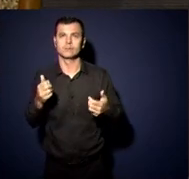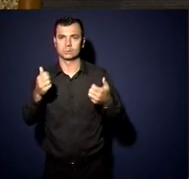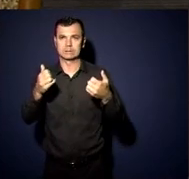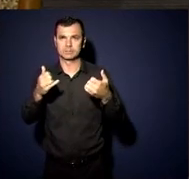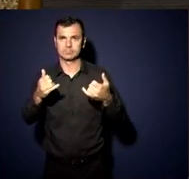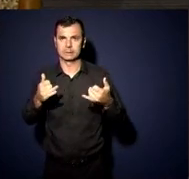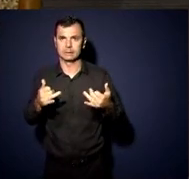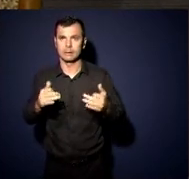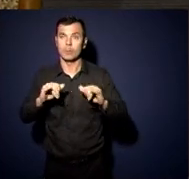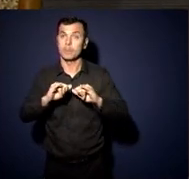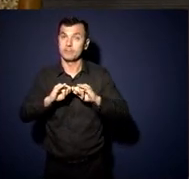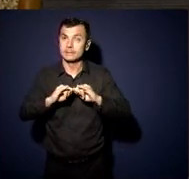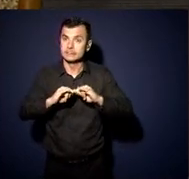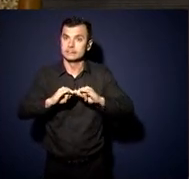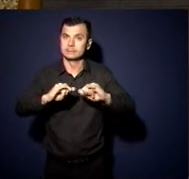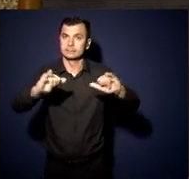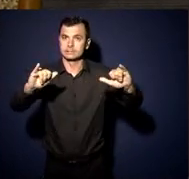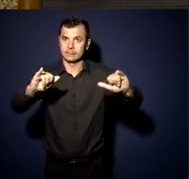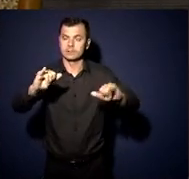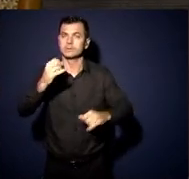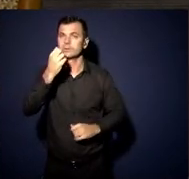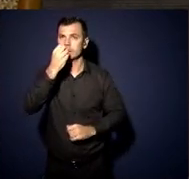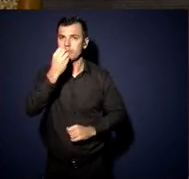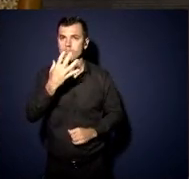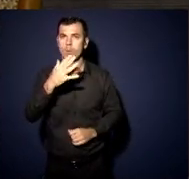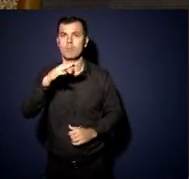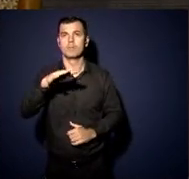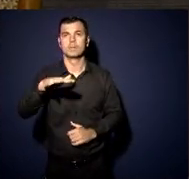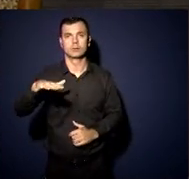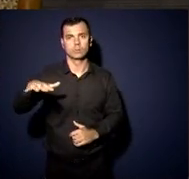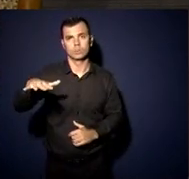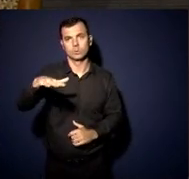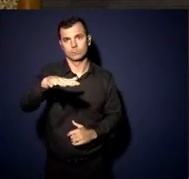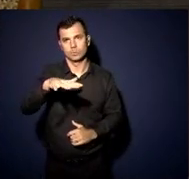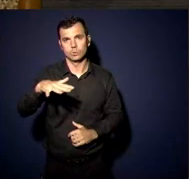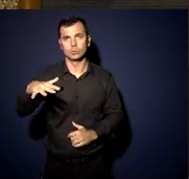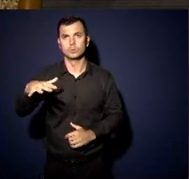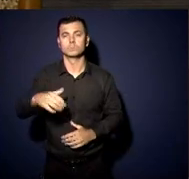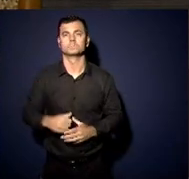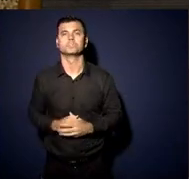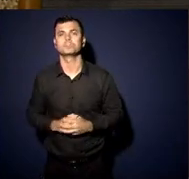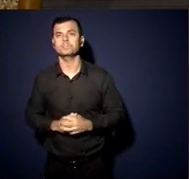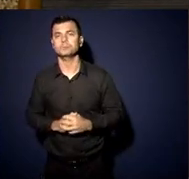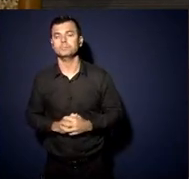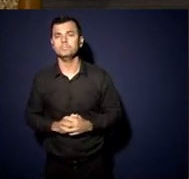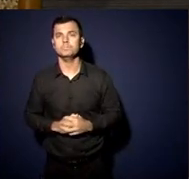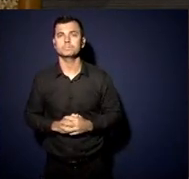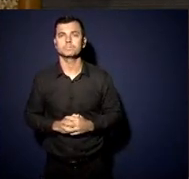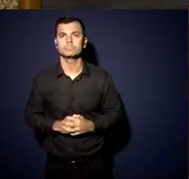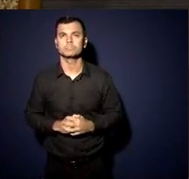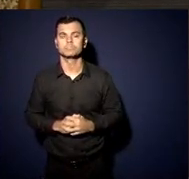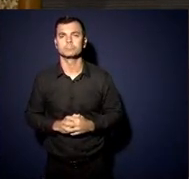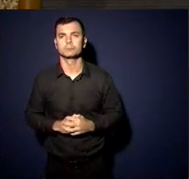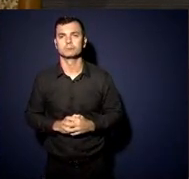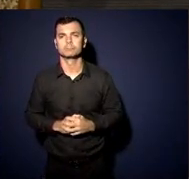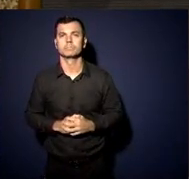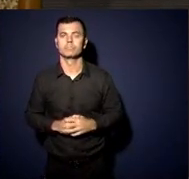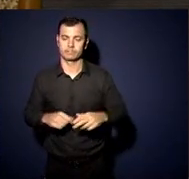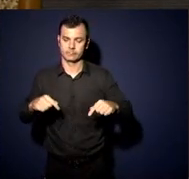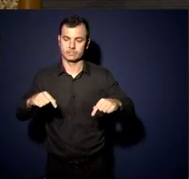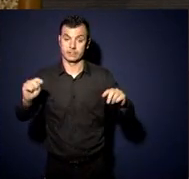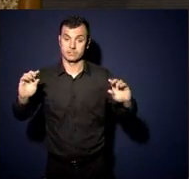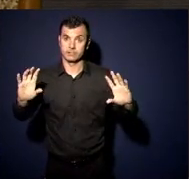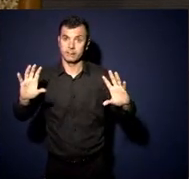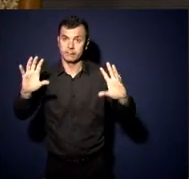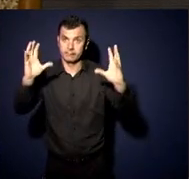eu acho que pode ser proveitosa se valendo da alta relevância do alcance desse